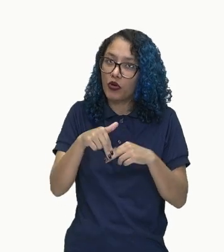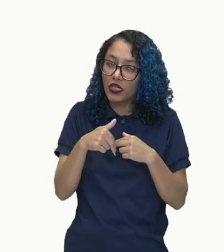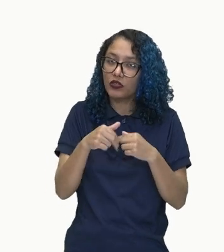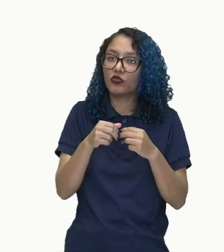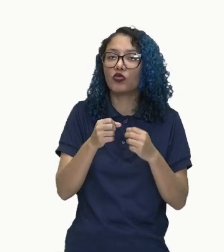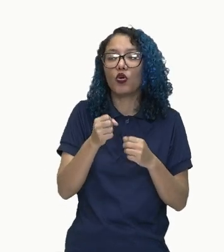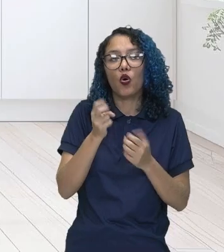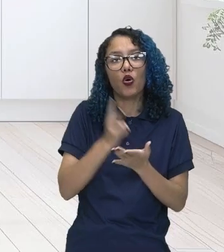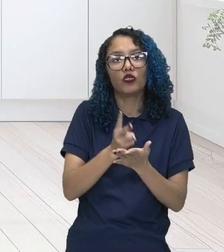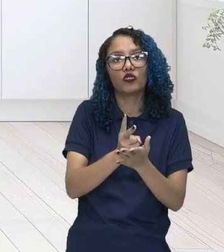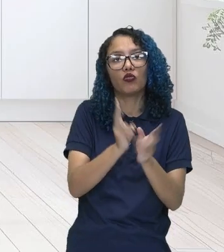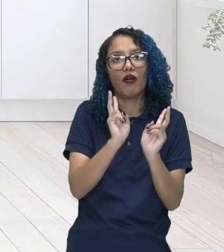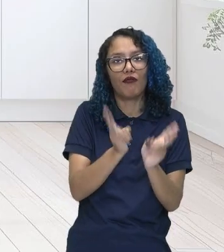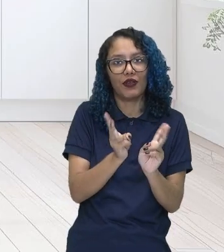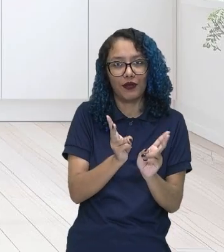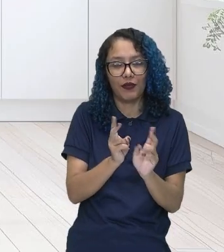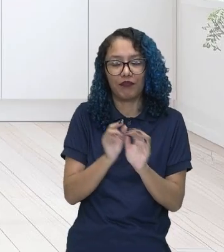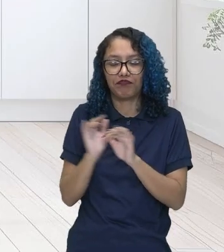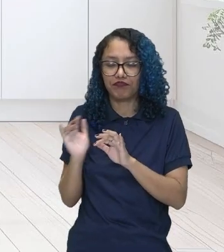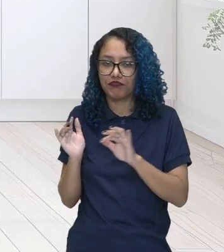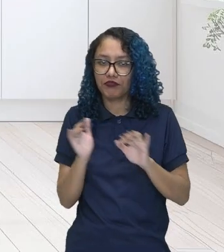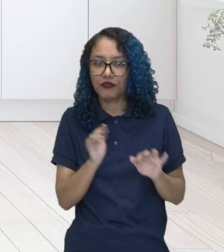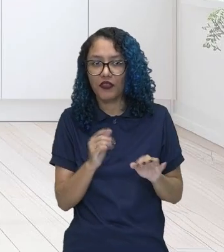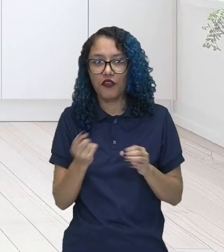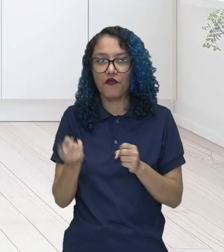Voltando aqui para a minha cozinha,